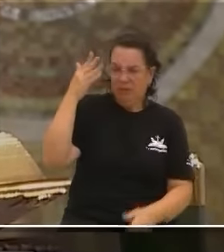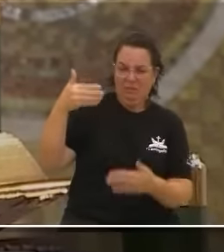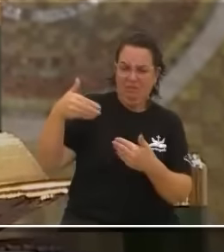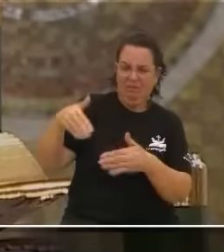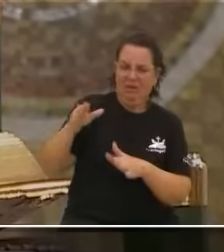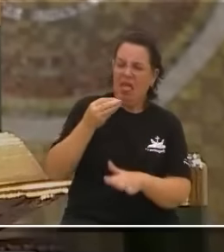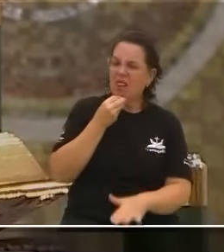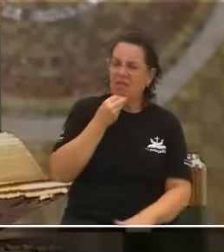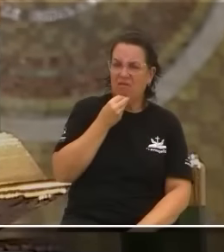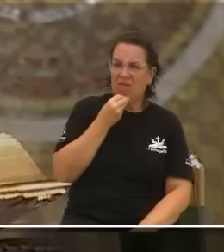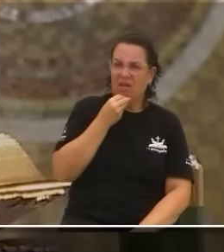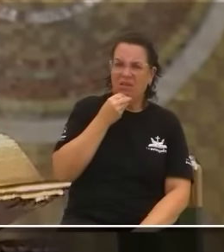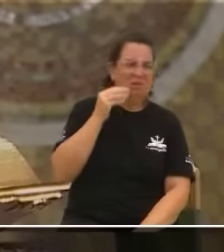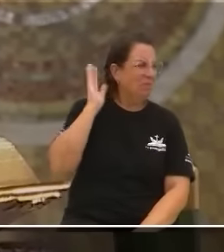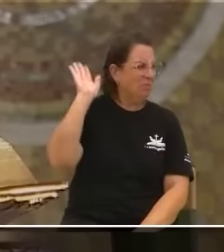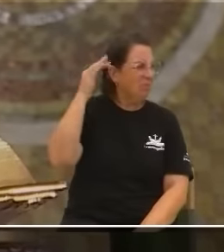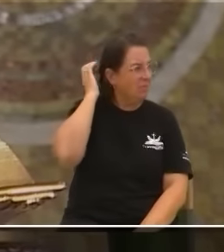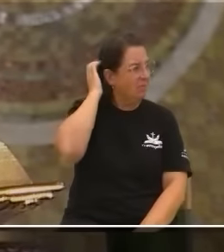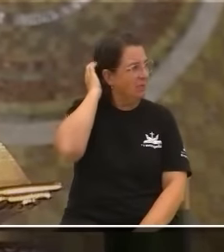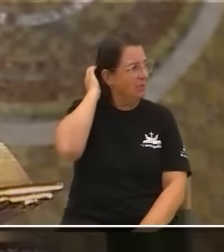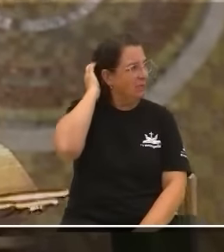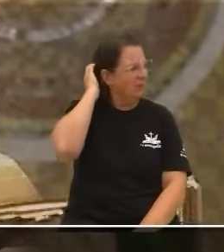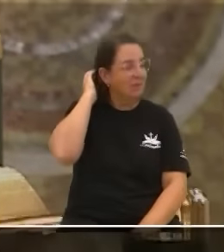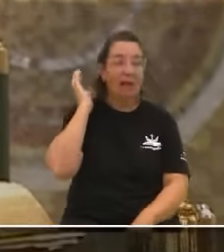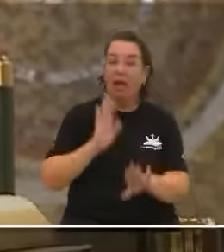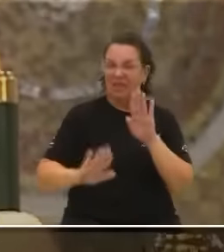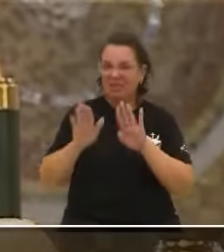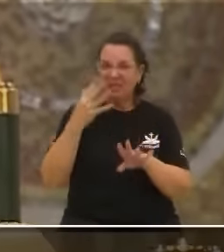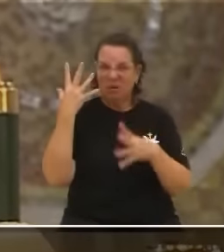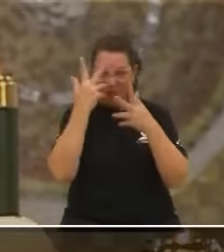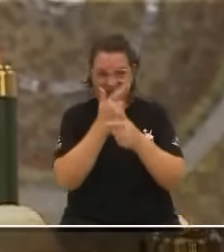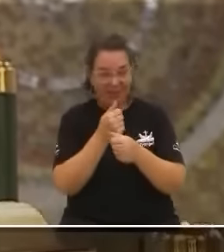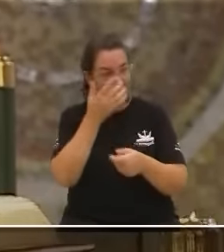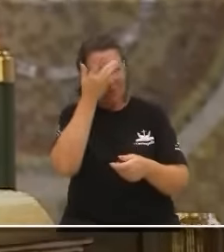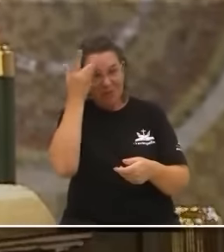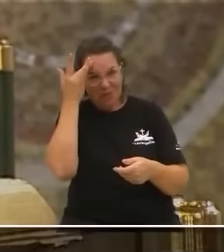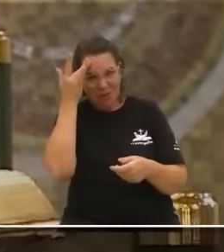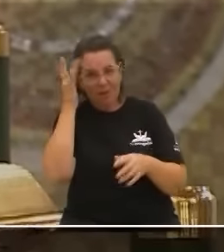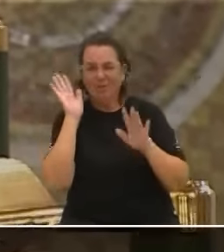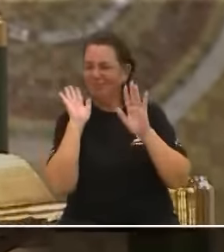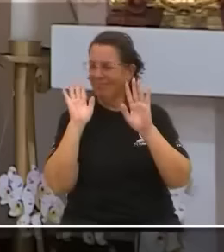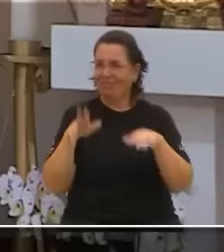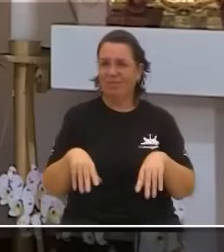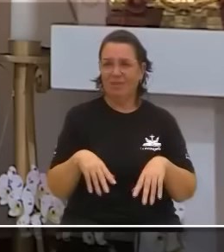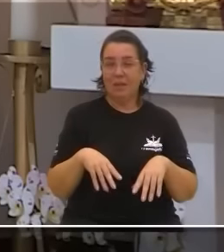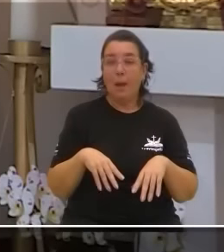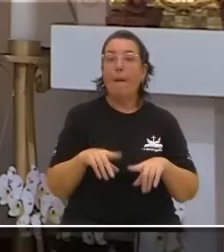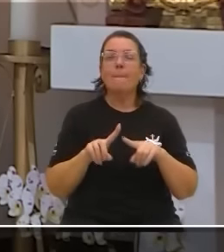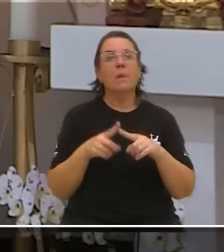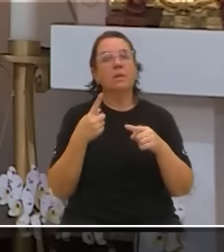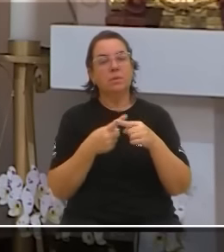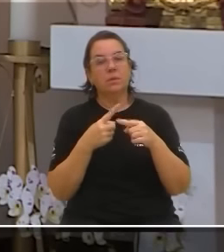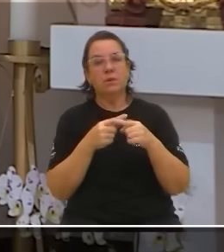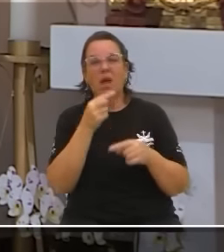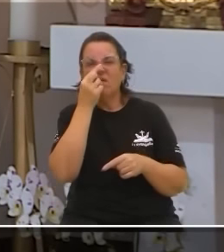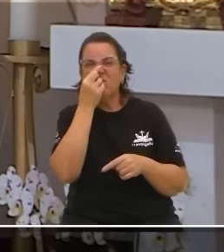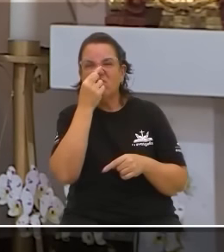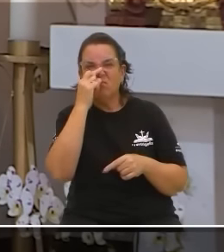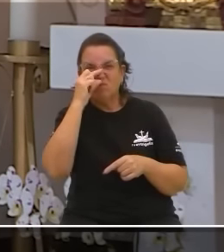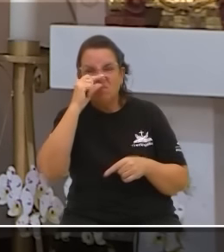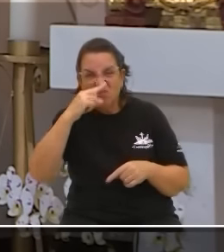defeito. É impressionante. Às vezes a pessoa é bonita, bonita, mas porque ela tem um narizão